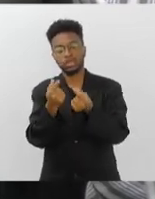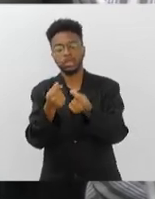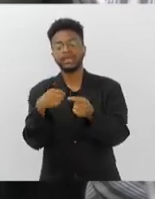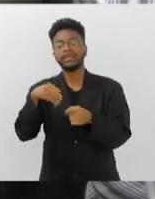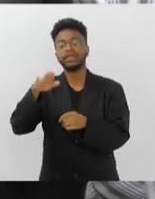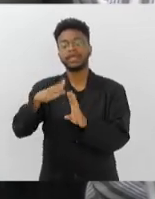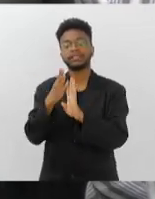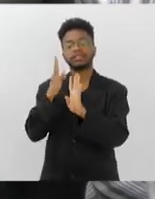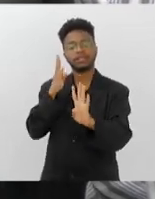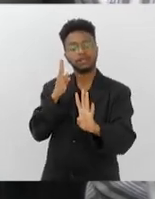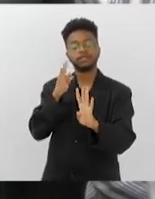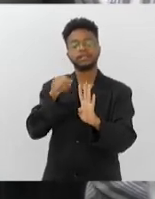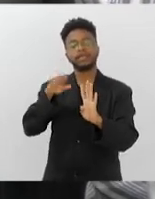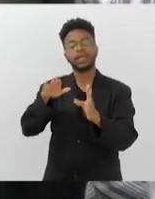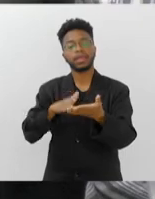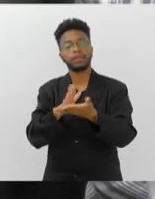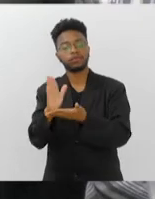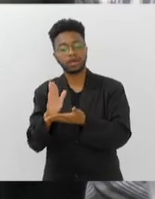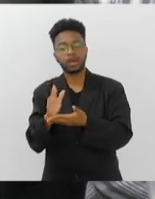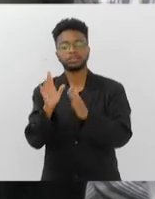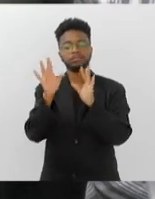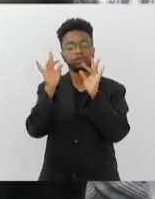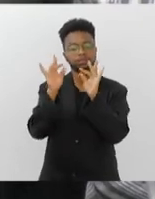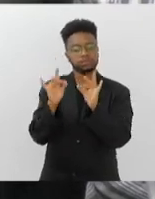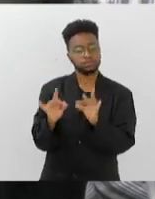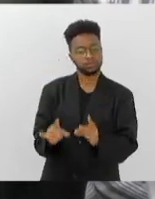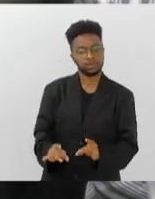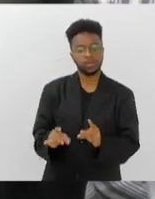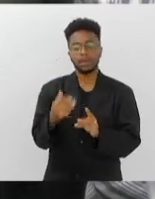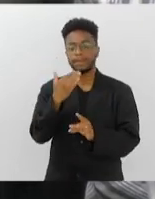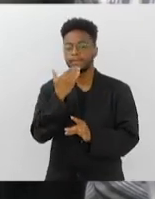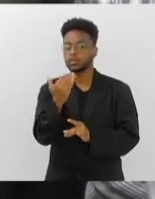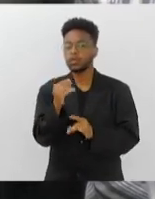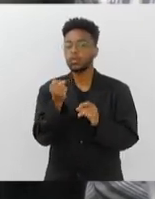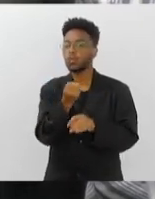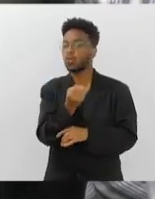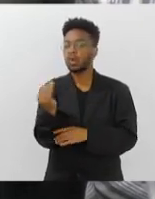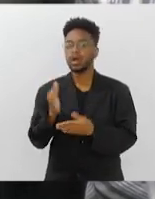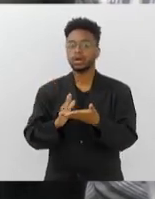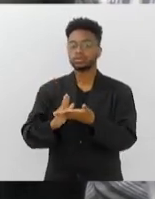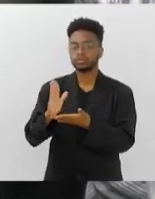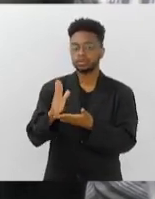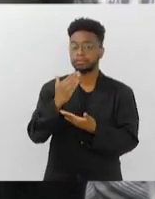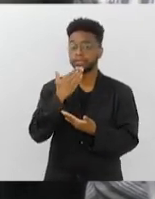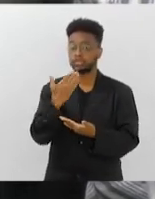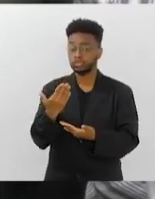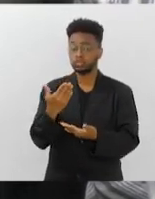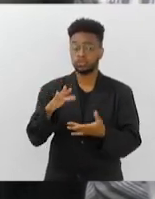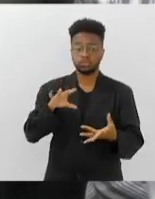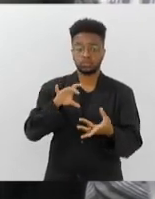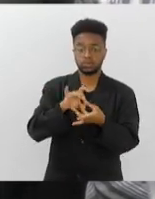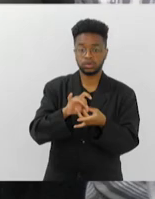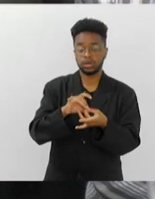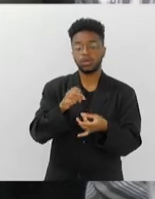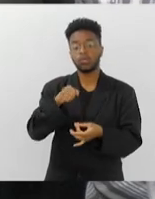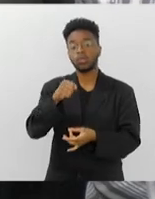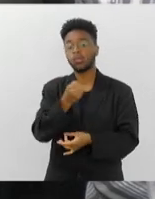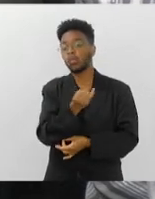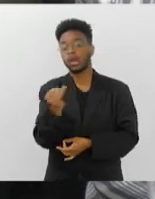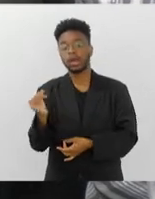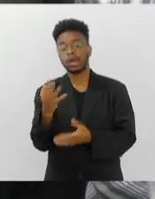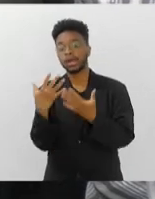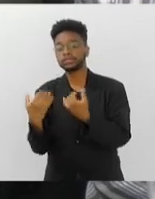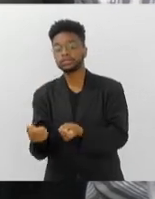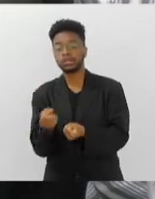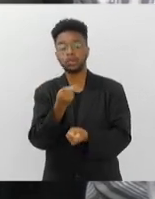fila, etc, quem foi, etc, quem não foi. Etc. Quantos foram, perfeito, dos que pediram credenciamento, quantos foram